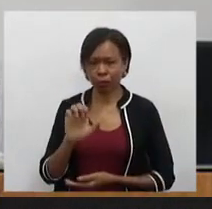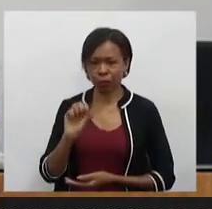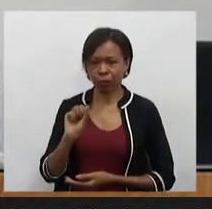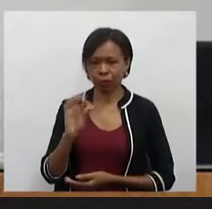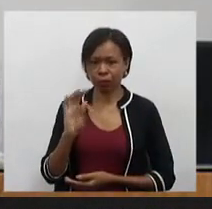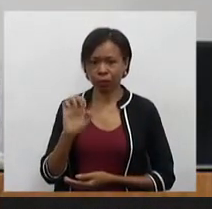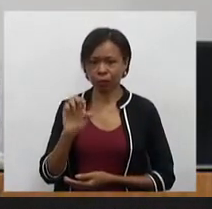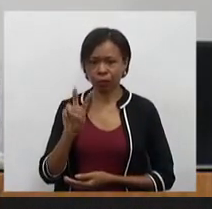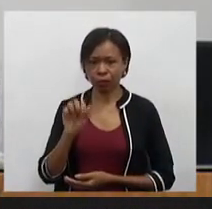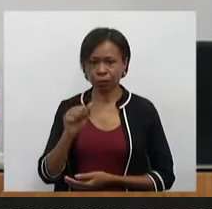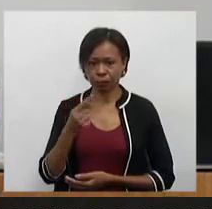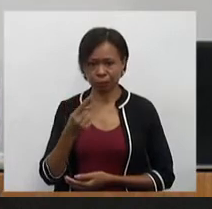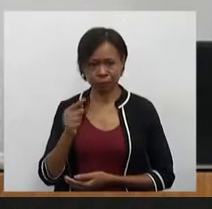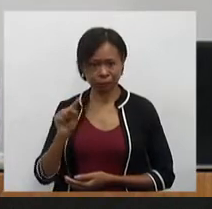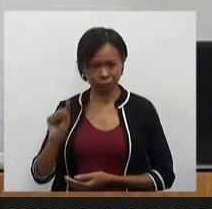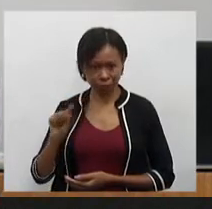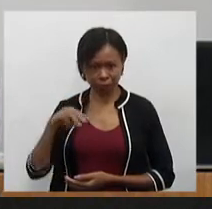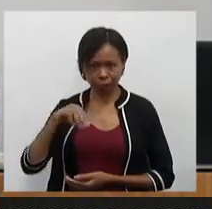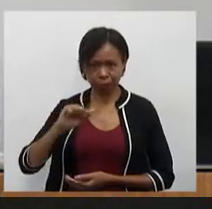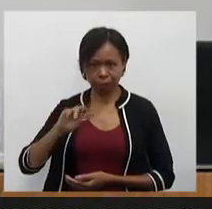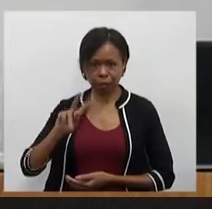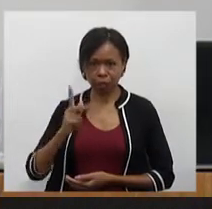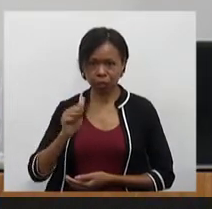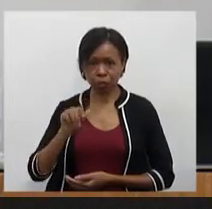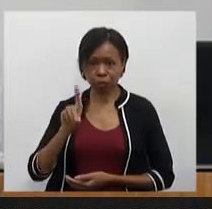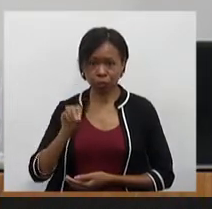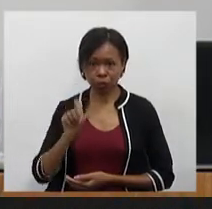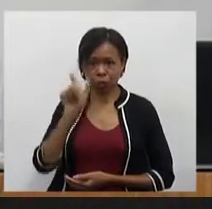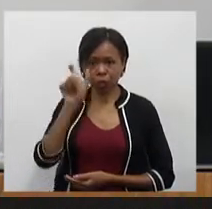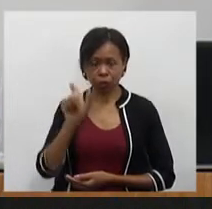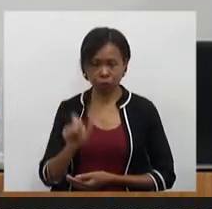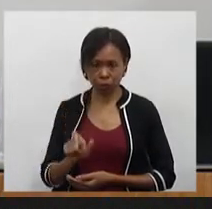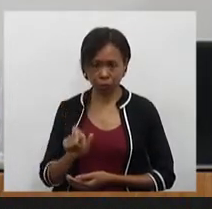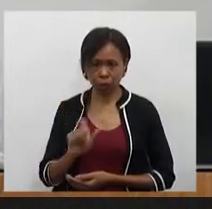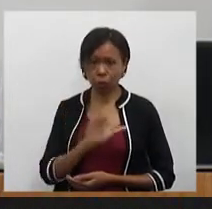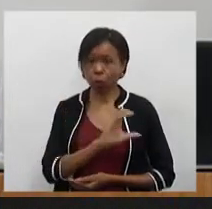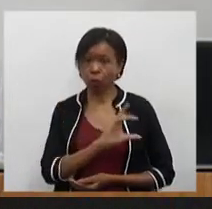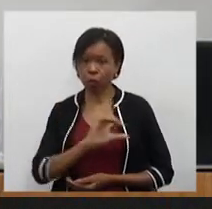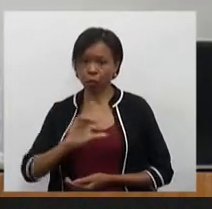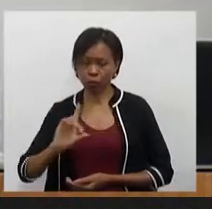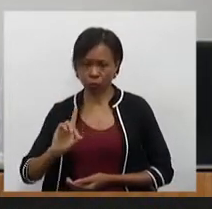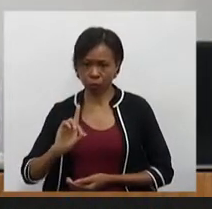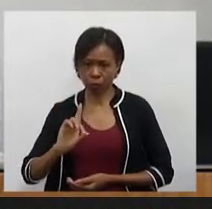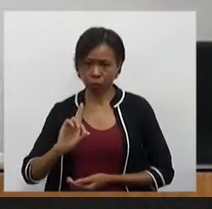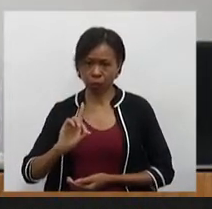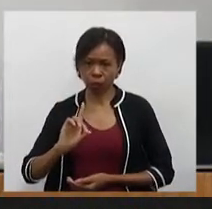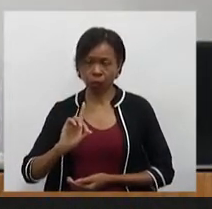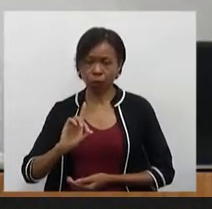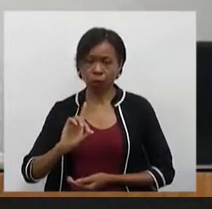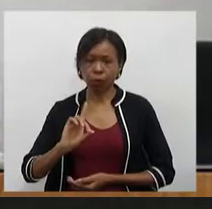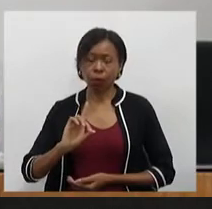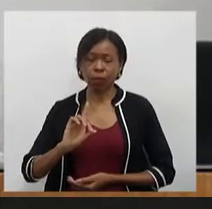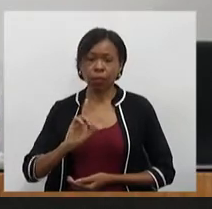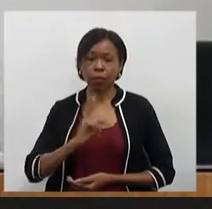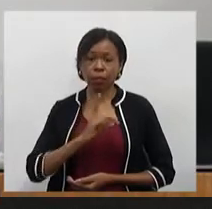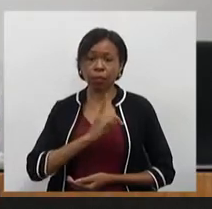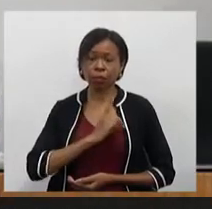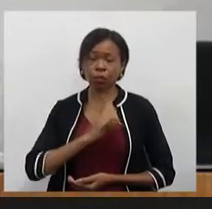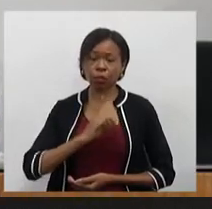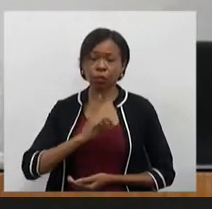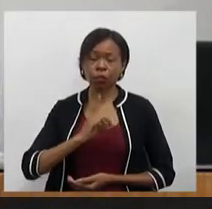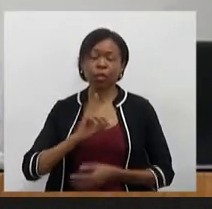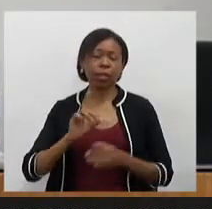Assis Carvalho, que é o coordenador da Defensoria Especializada da Pessoa Idosa e da Pessoa